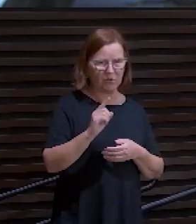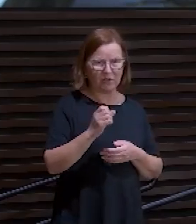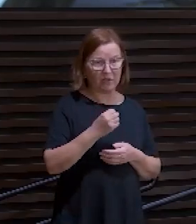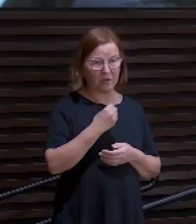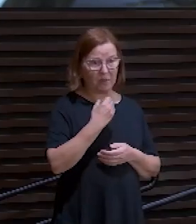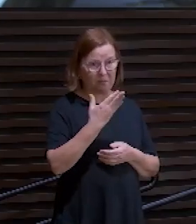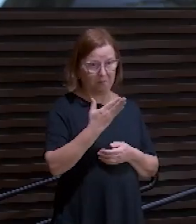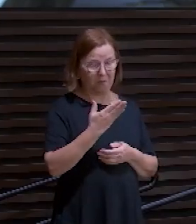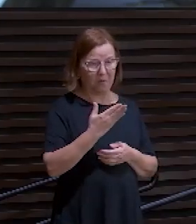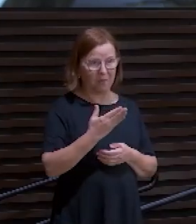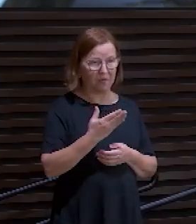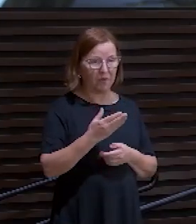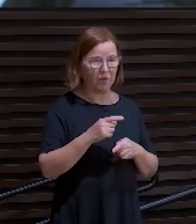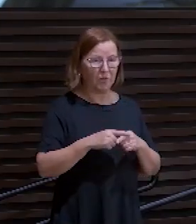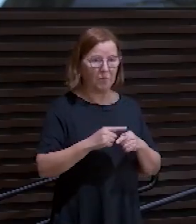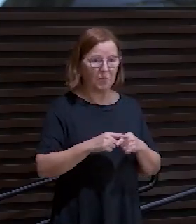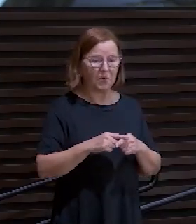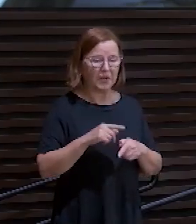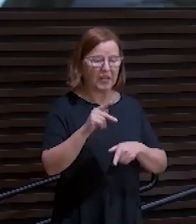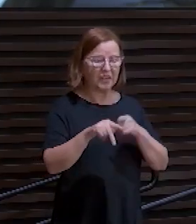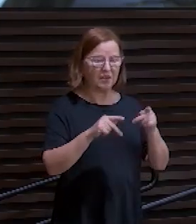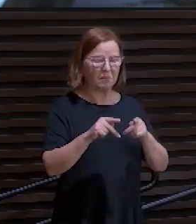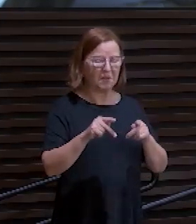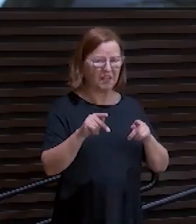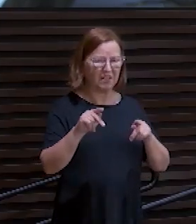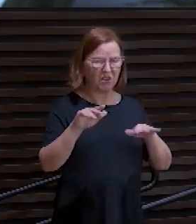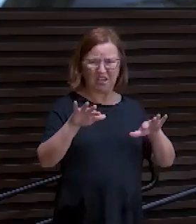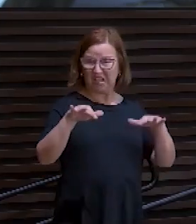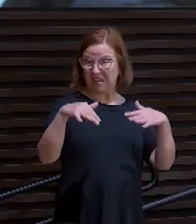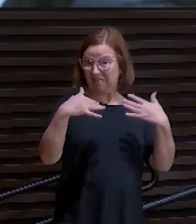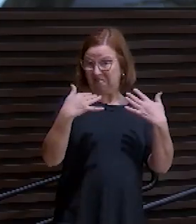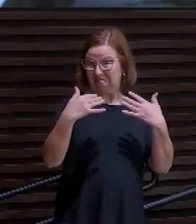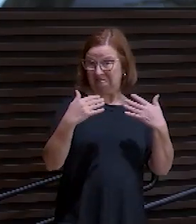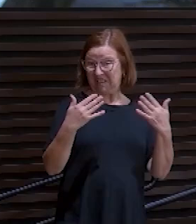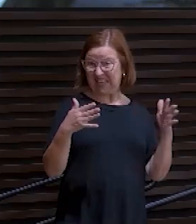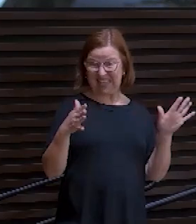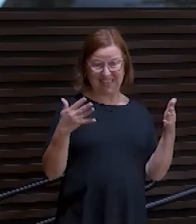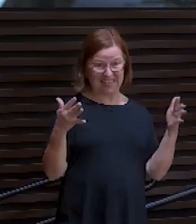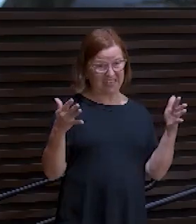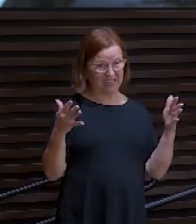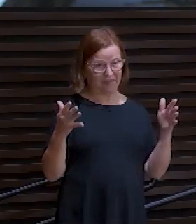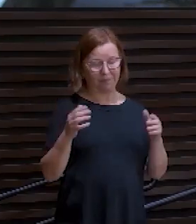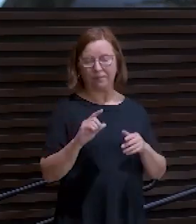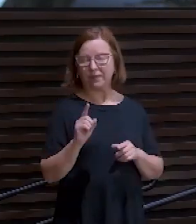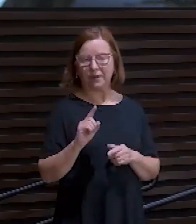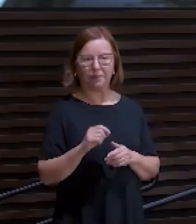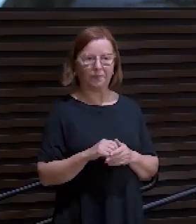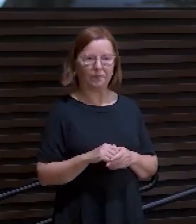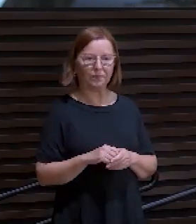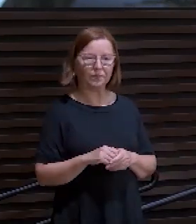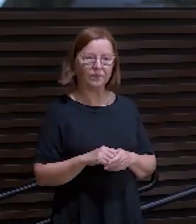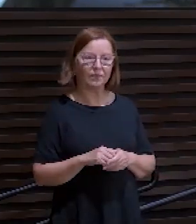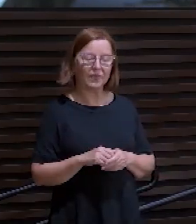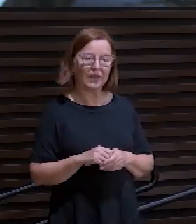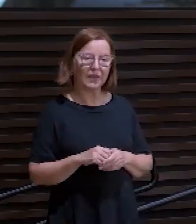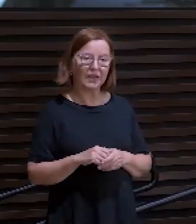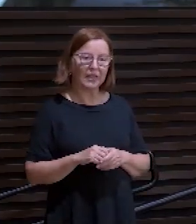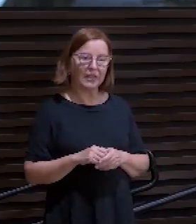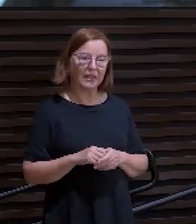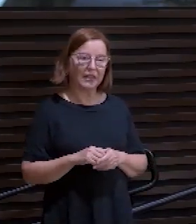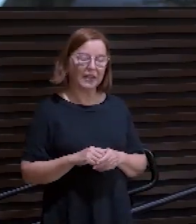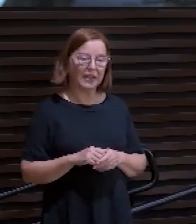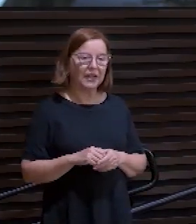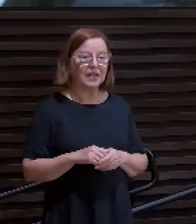bem visto aos olhos do mundo, tem que ser bem visto aos olhos de Deus. Ele era próspero na